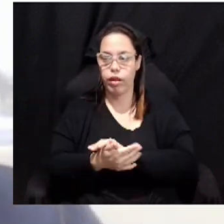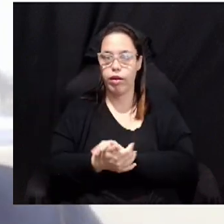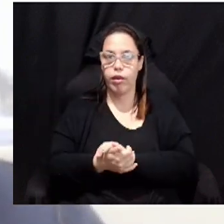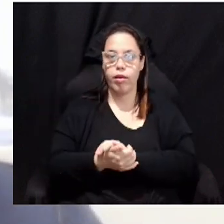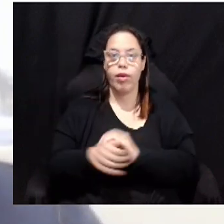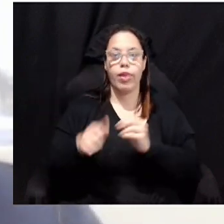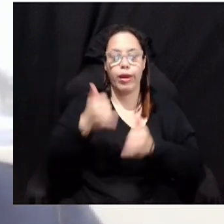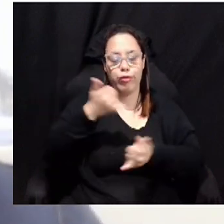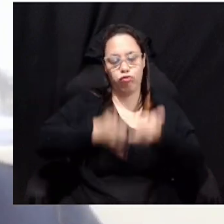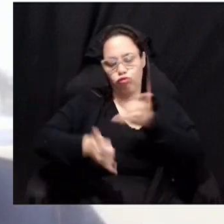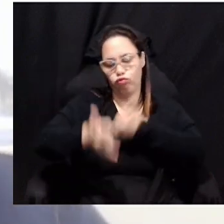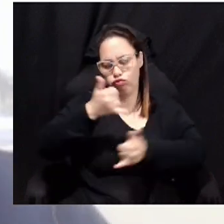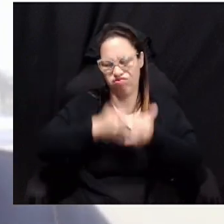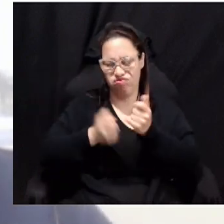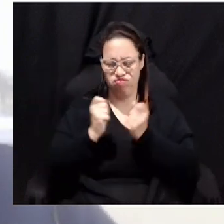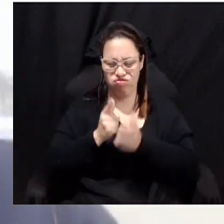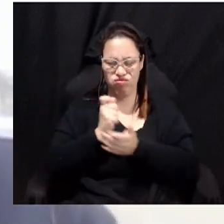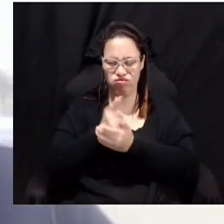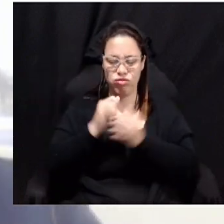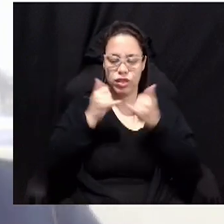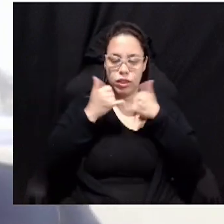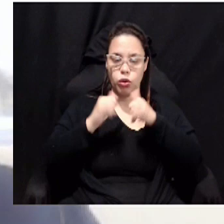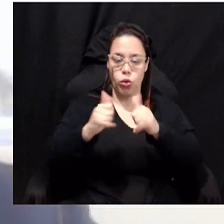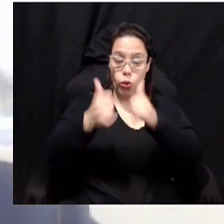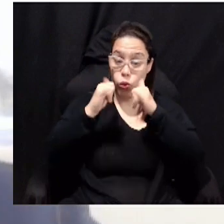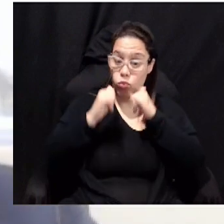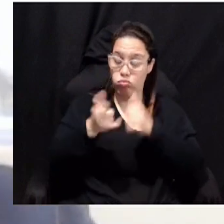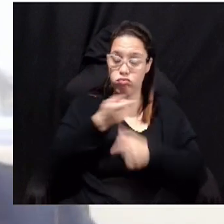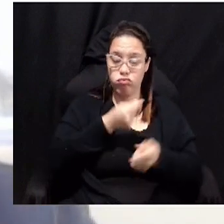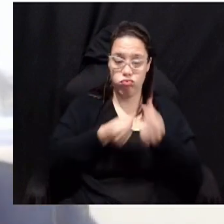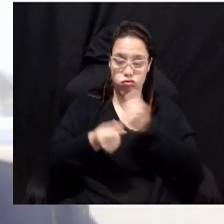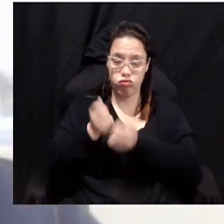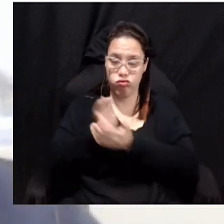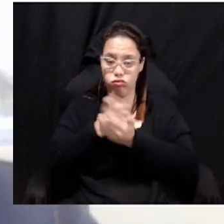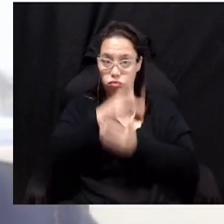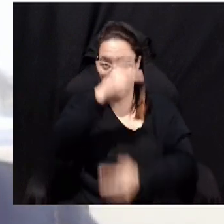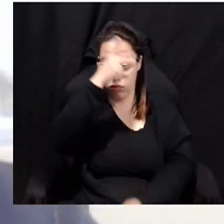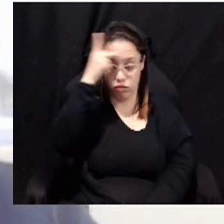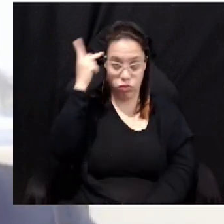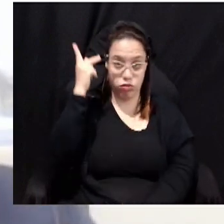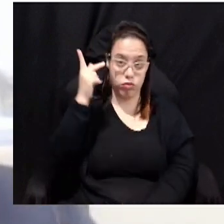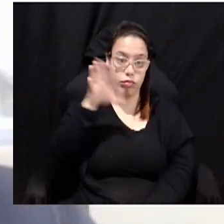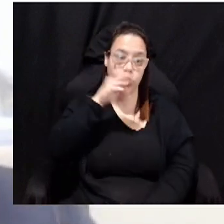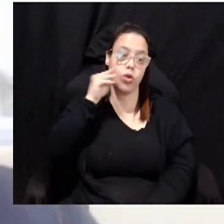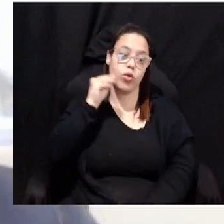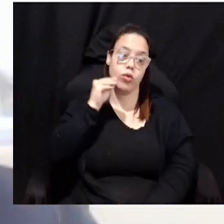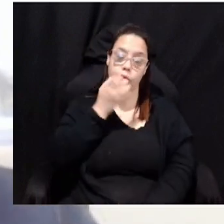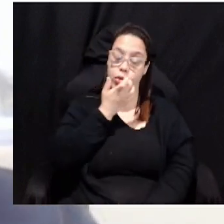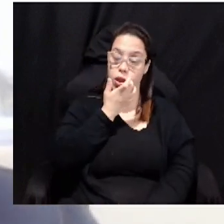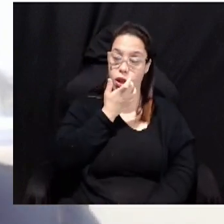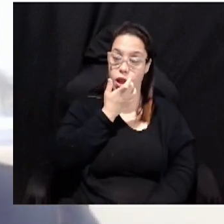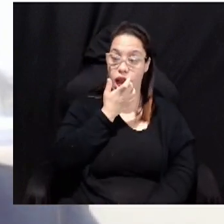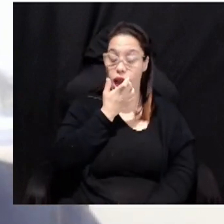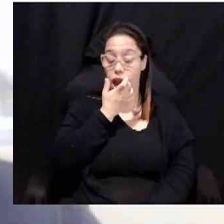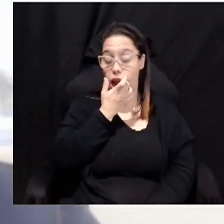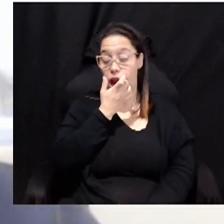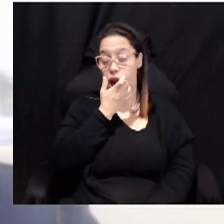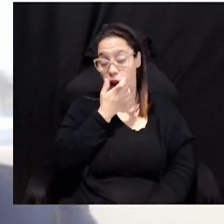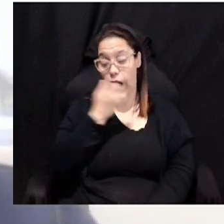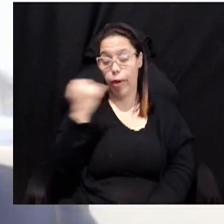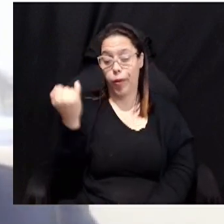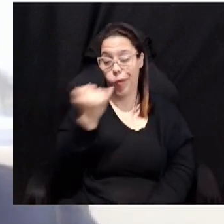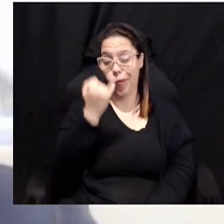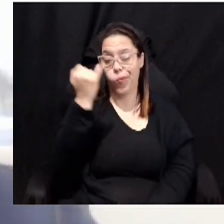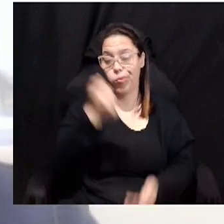temos gasto com energia, temos gastos com o pessoal, a mão de obra, então é um trabalho muito importante e